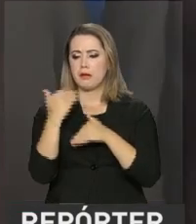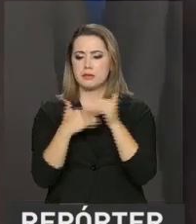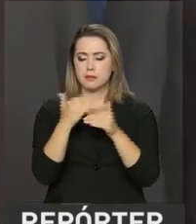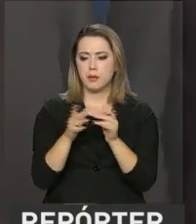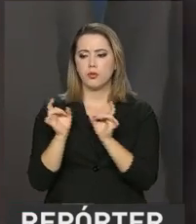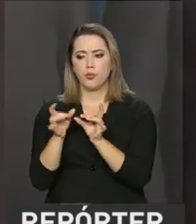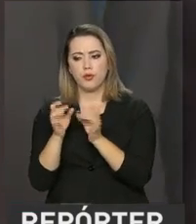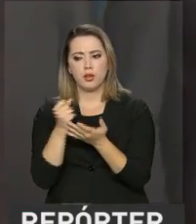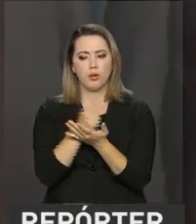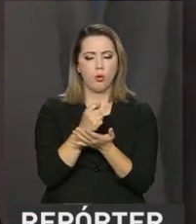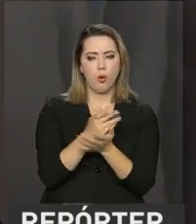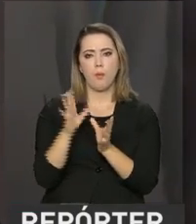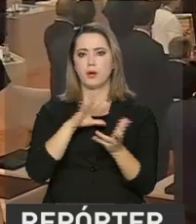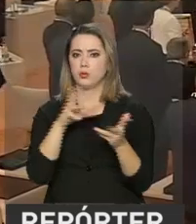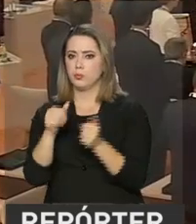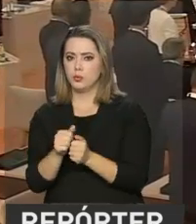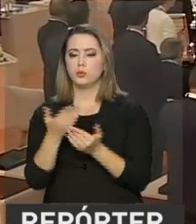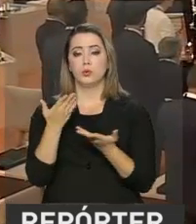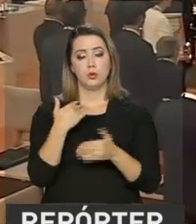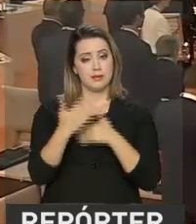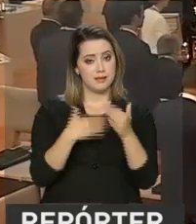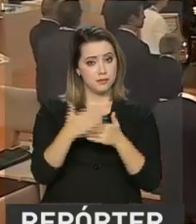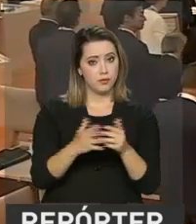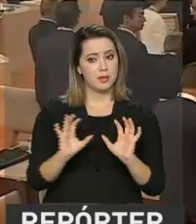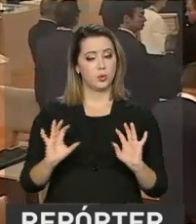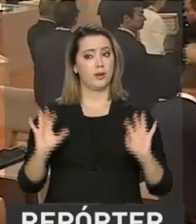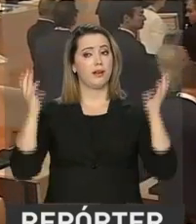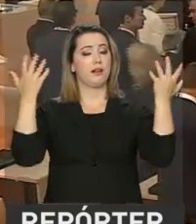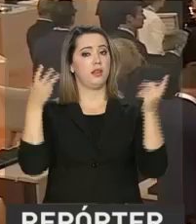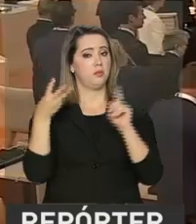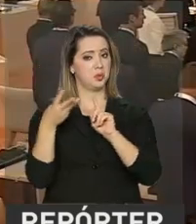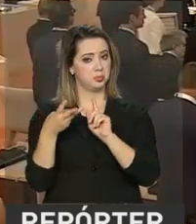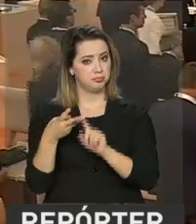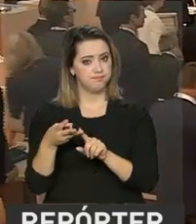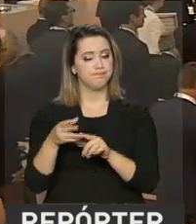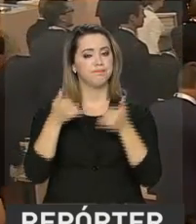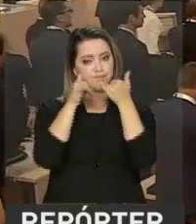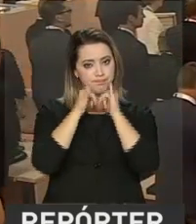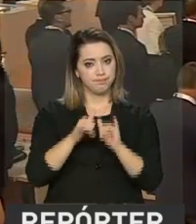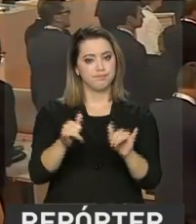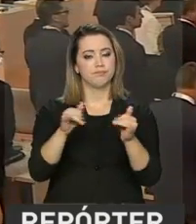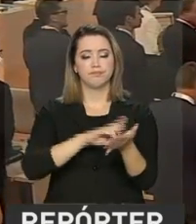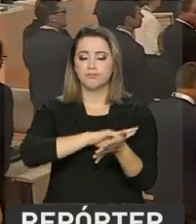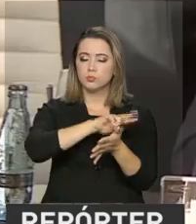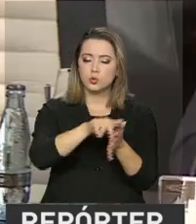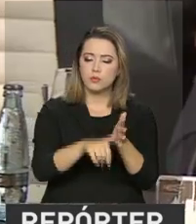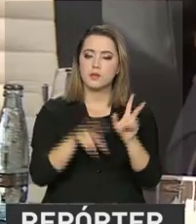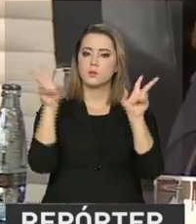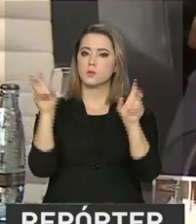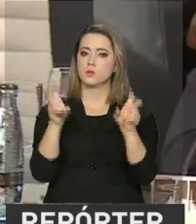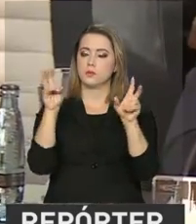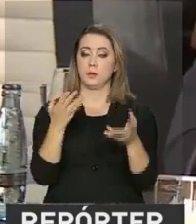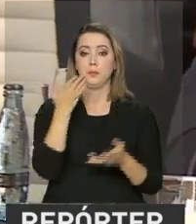globais, desenvolvimento sustentável, clima e energia. Ao lado das discussões econômicas, o meio ambiente deve